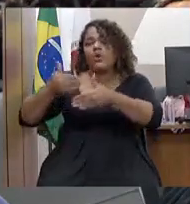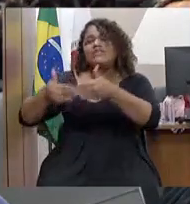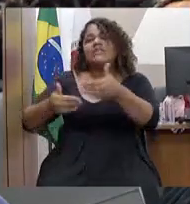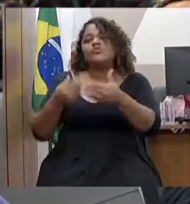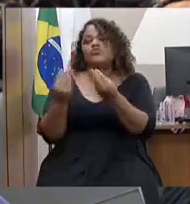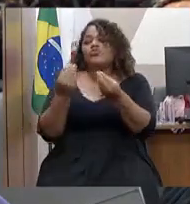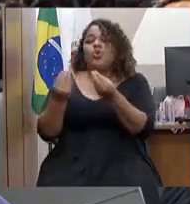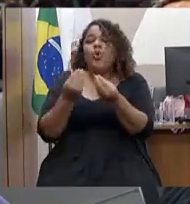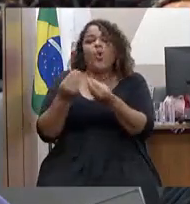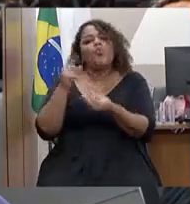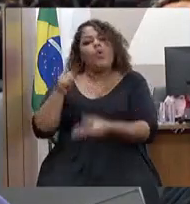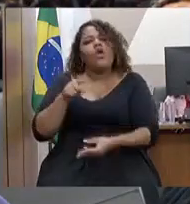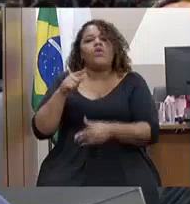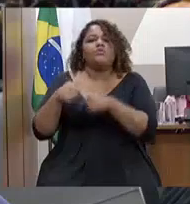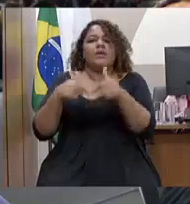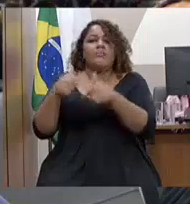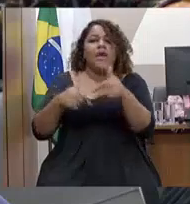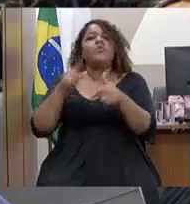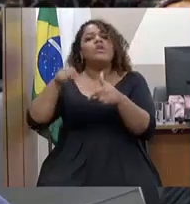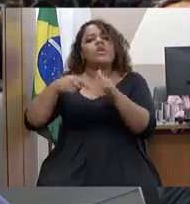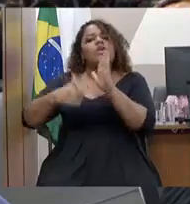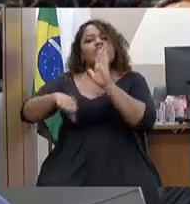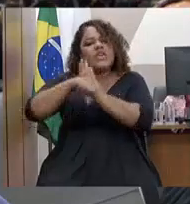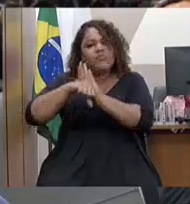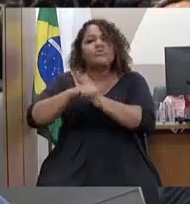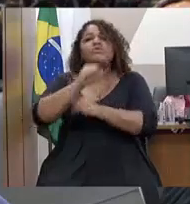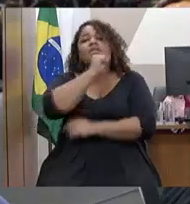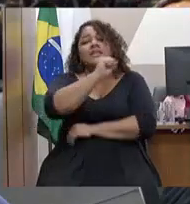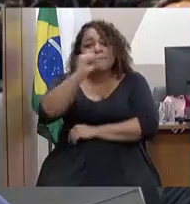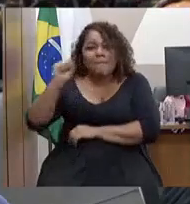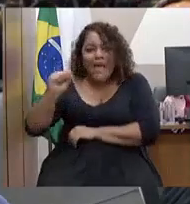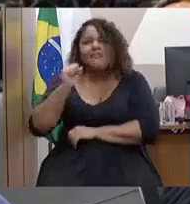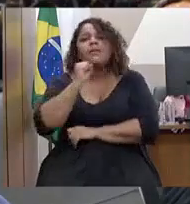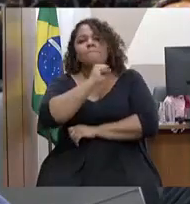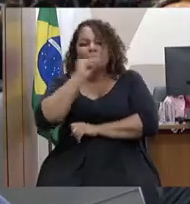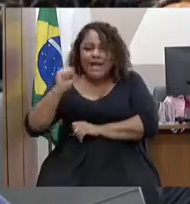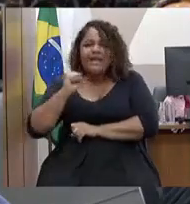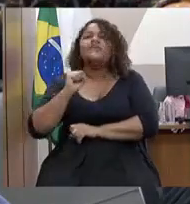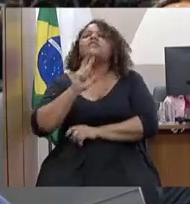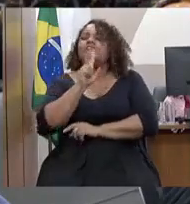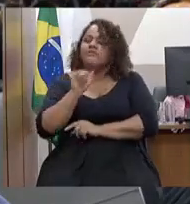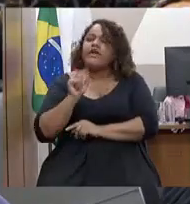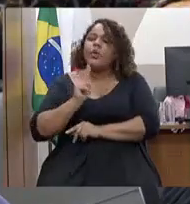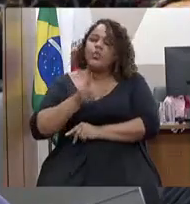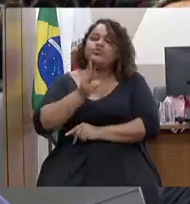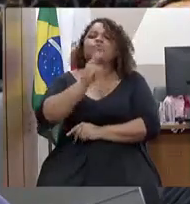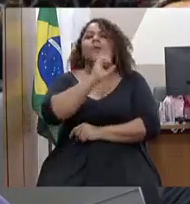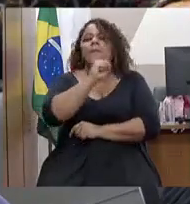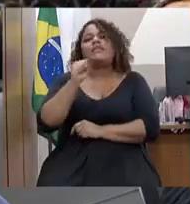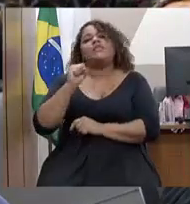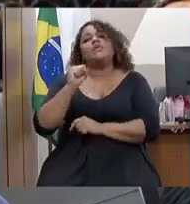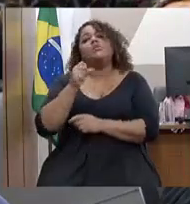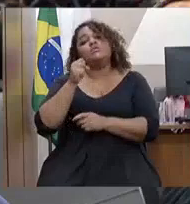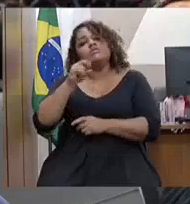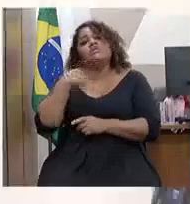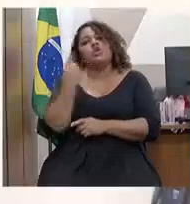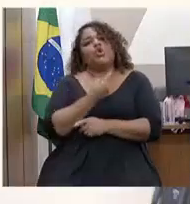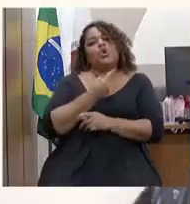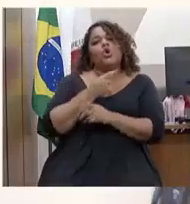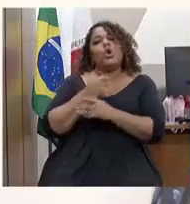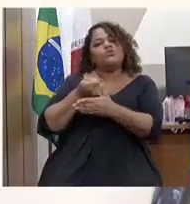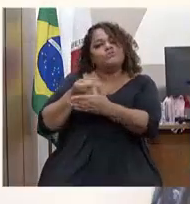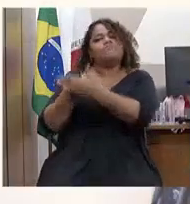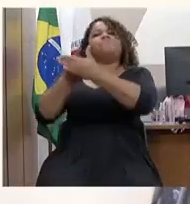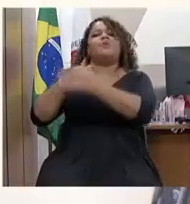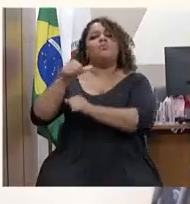e ele é Mata e mata e vai continuar matando enquanto a gente não mudar esse processo obrigado